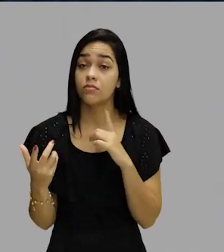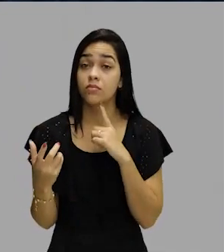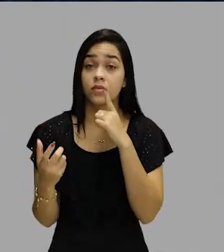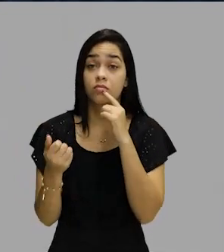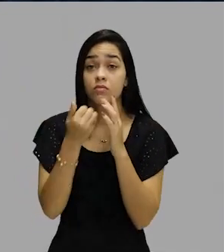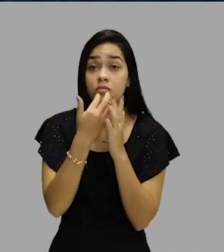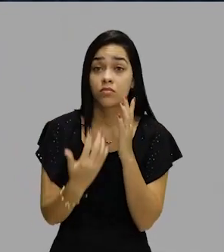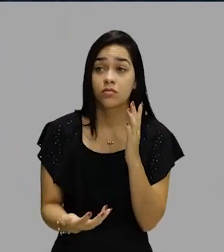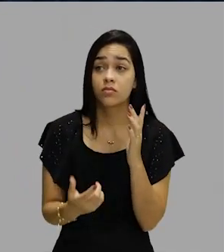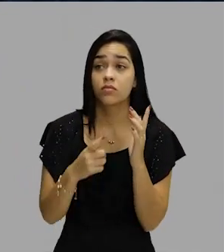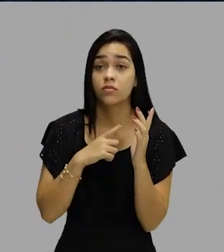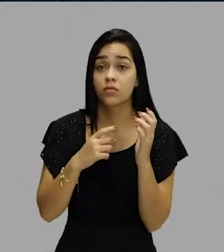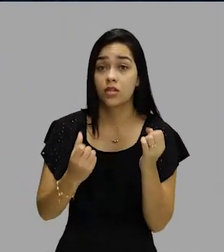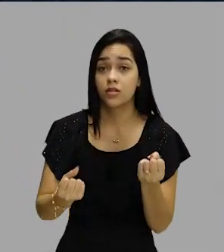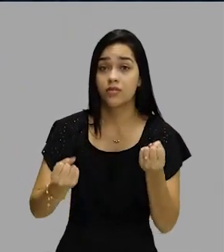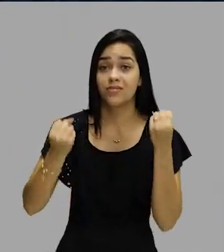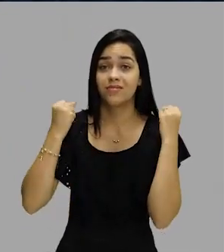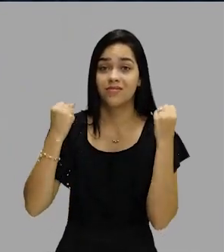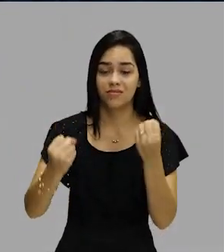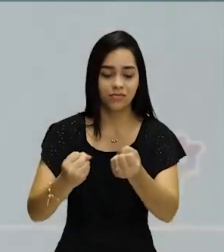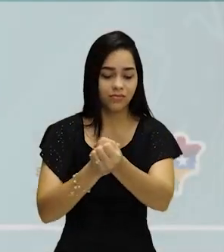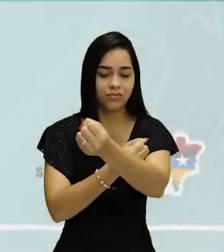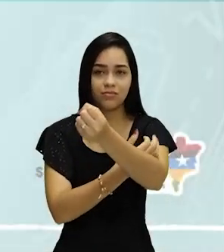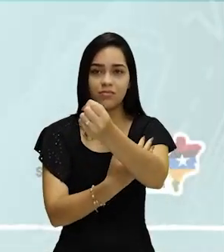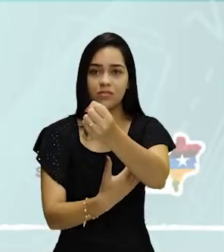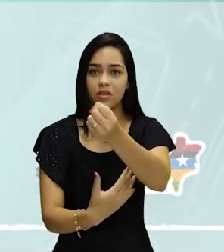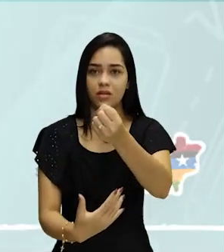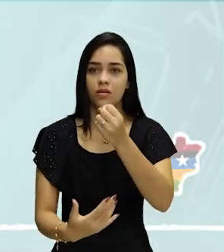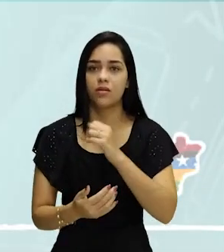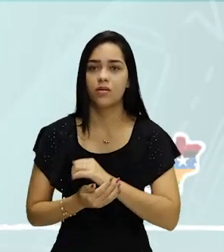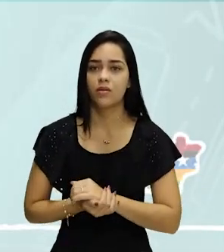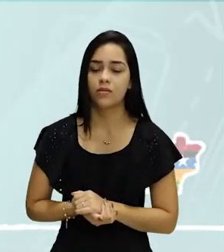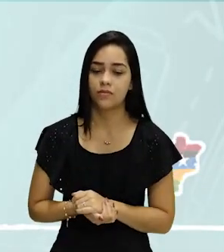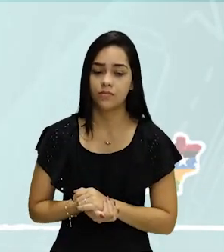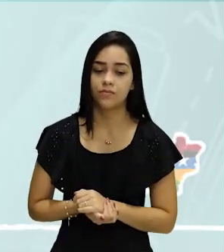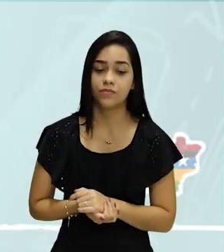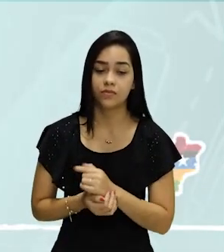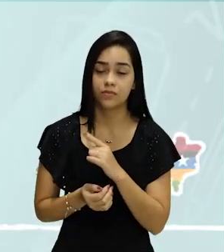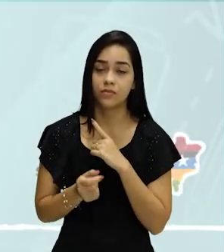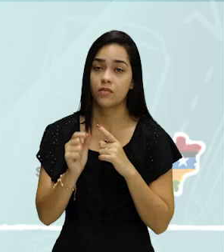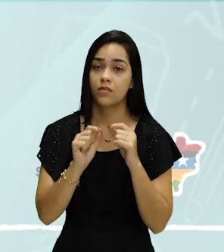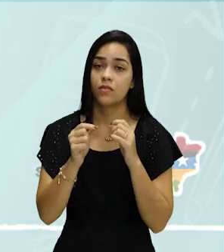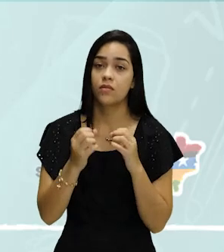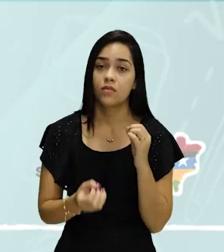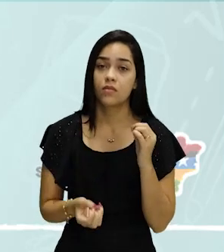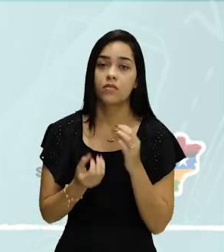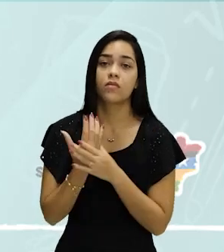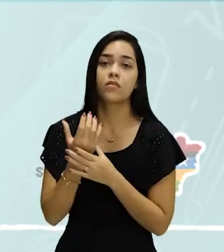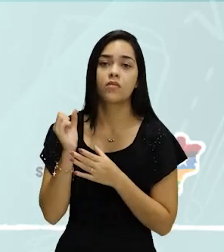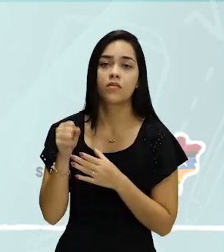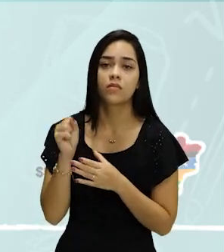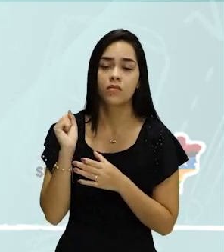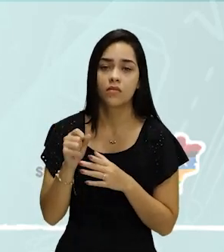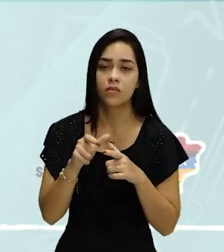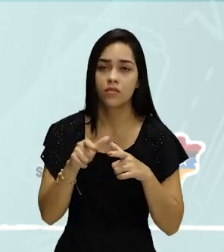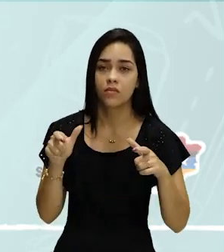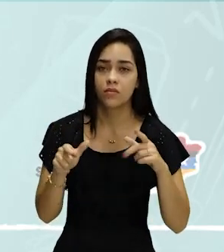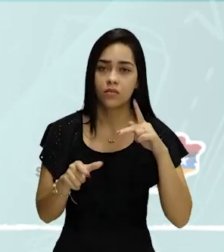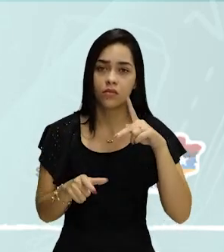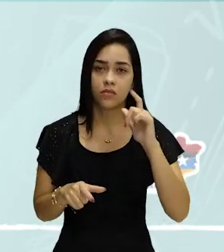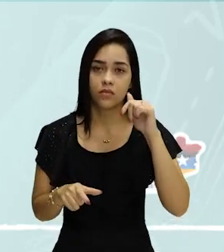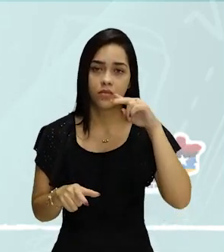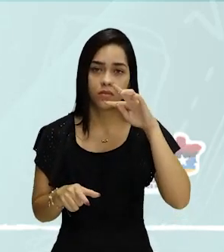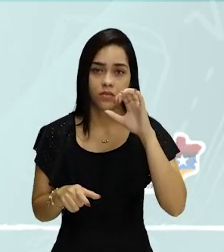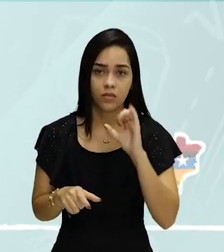sangramentos até mesmo nas articulações, ok? Então, essa daqui é a origem e formação das